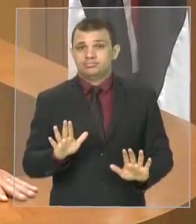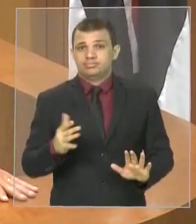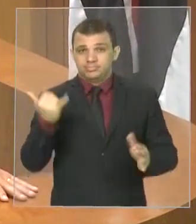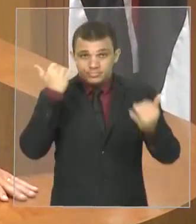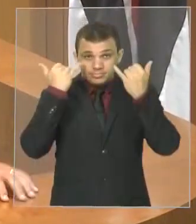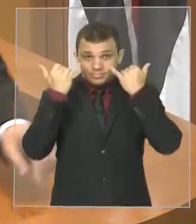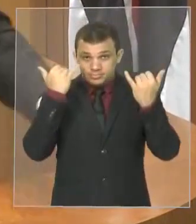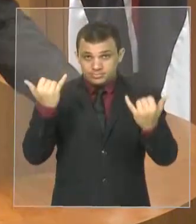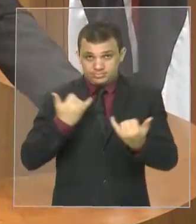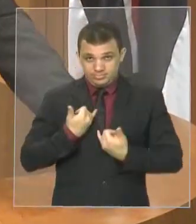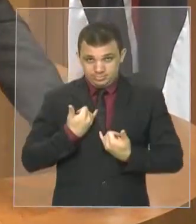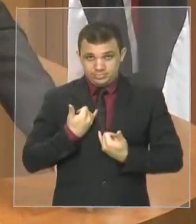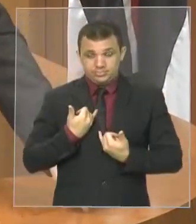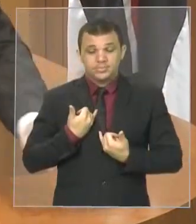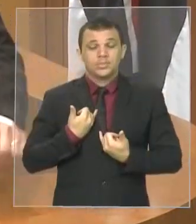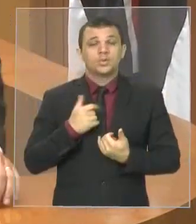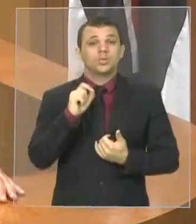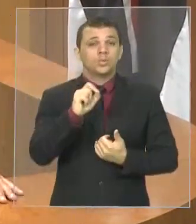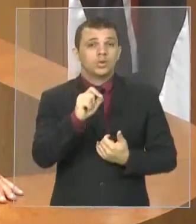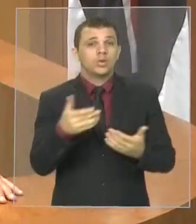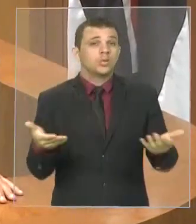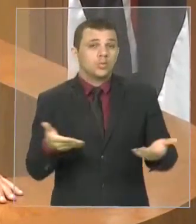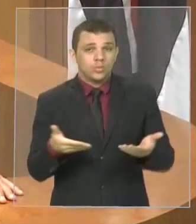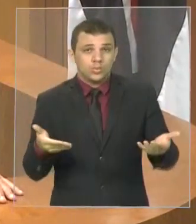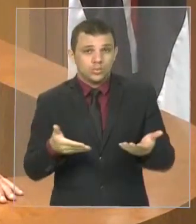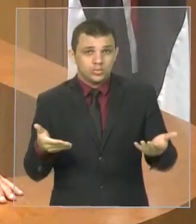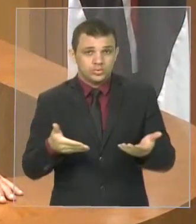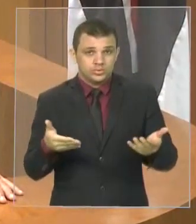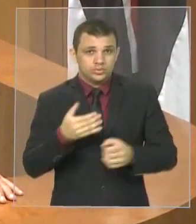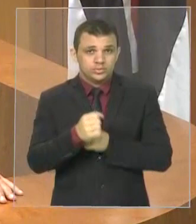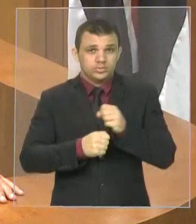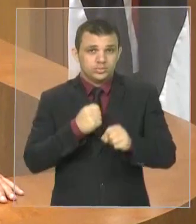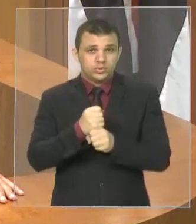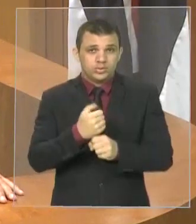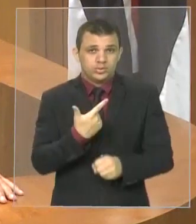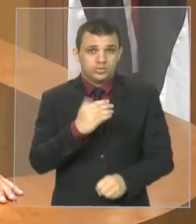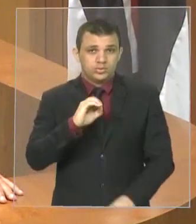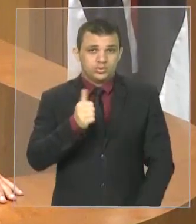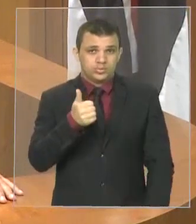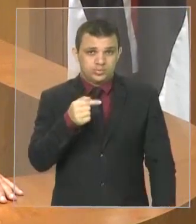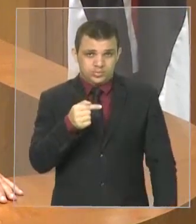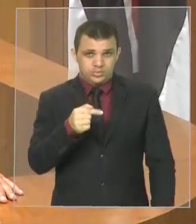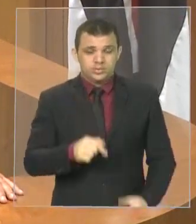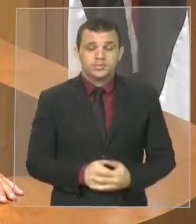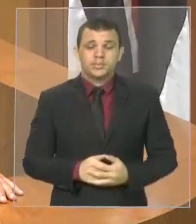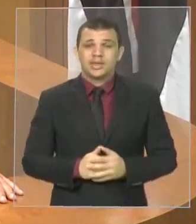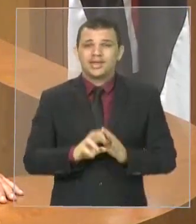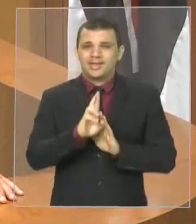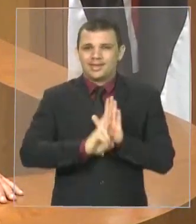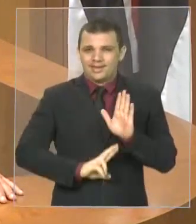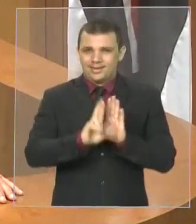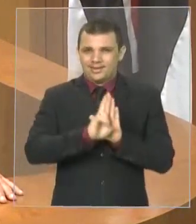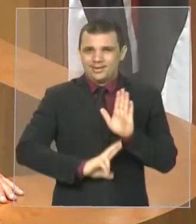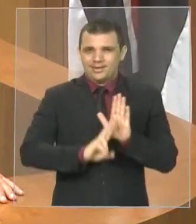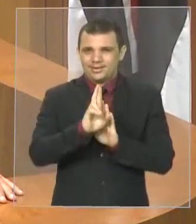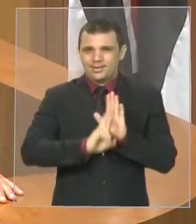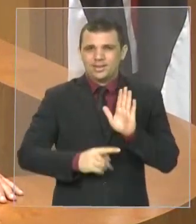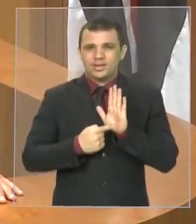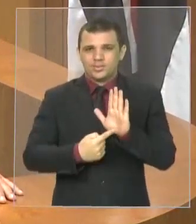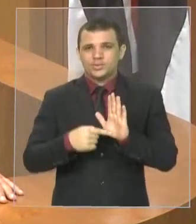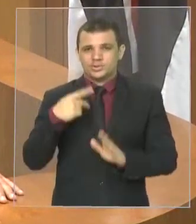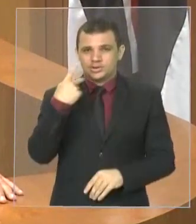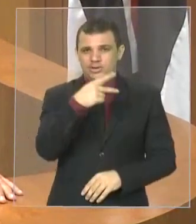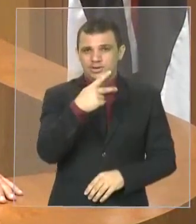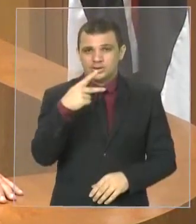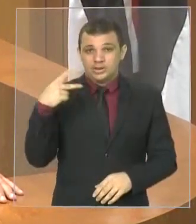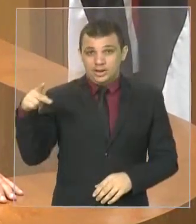foi repassada é que atualmente, no ano de 2017, os relatórios que já foram apresentados pela Prefeitura